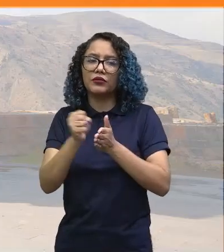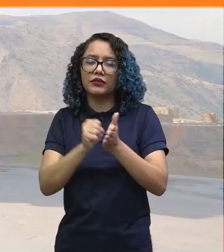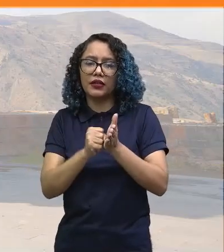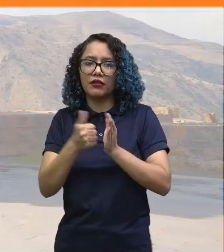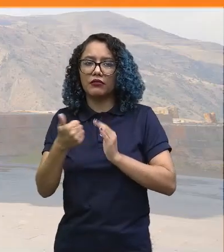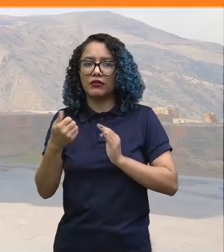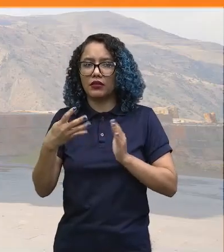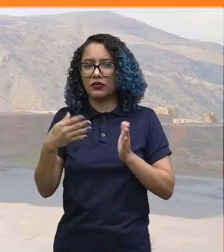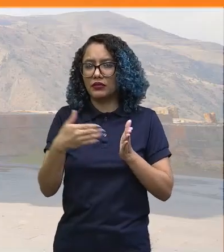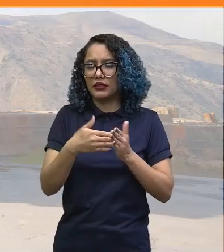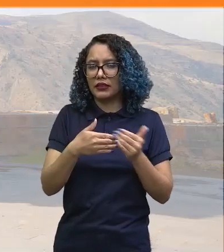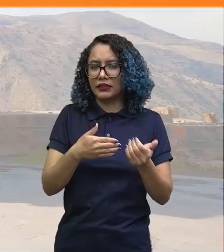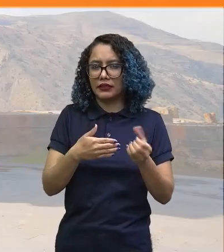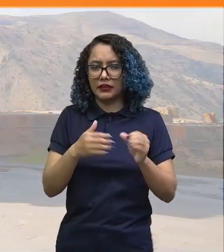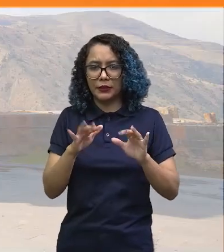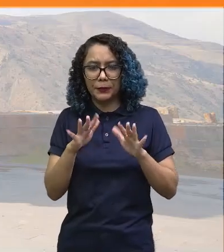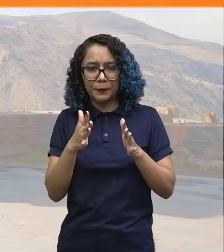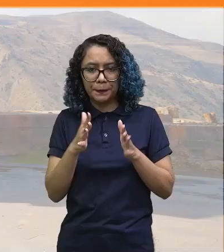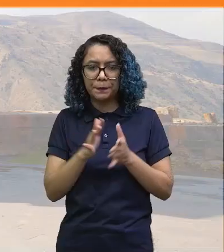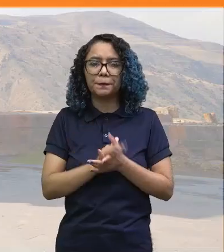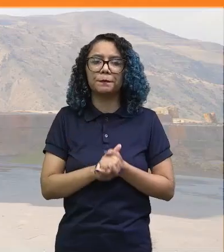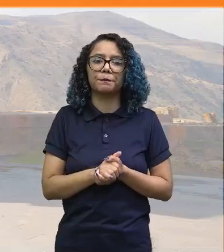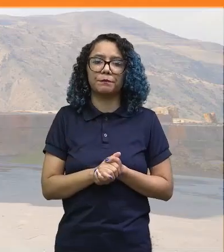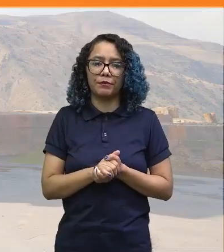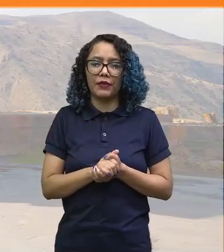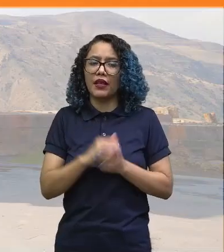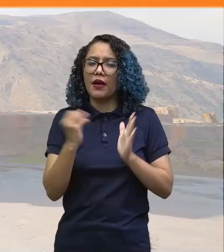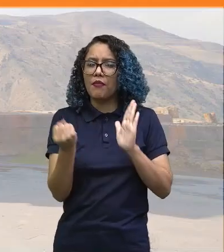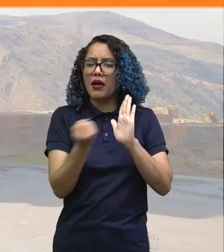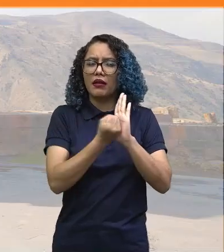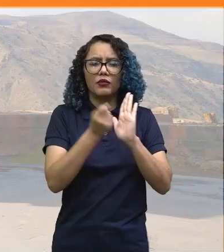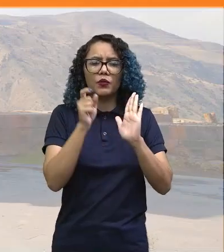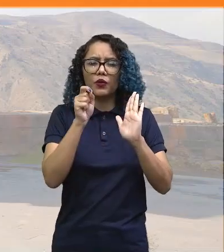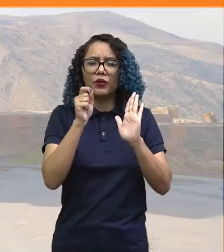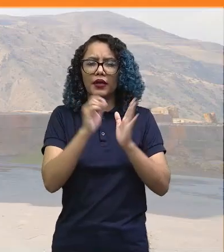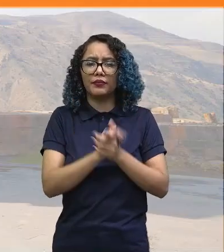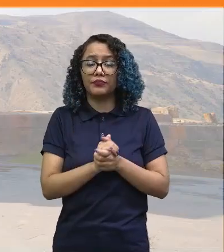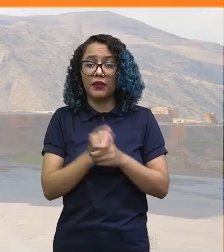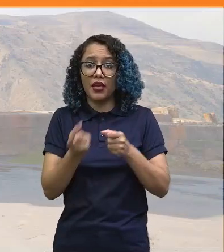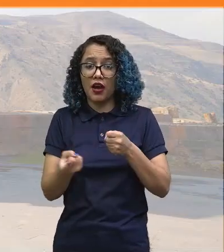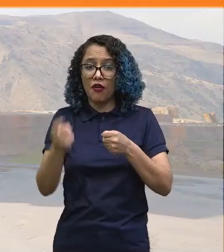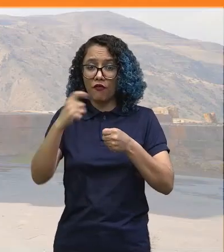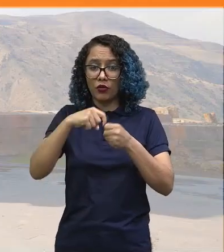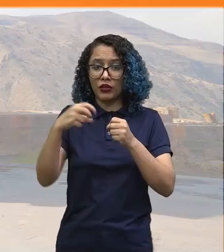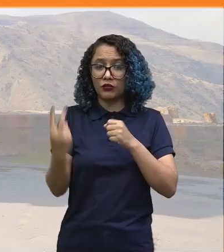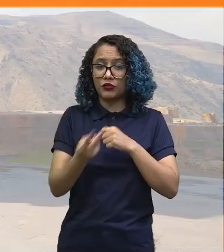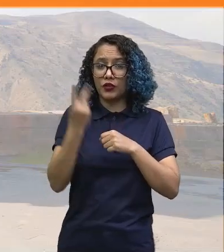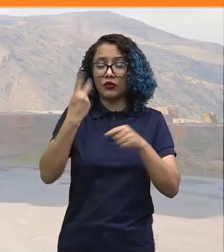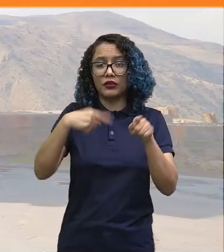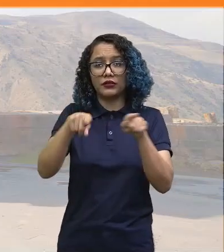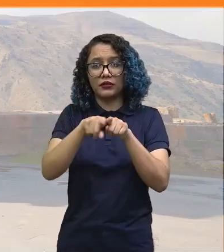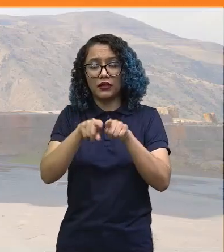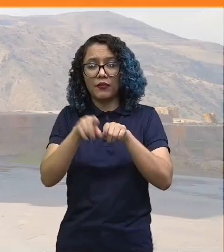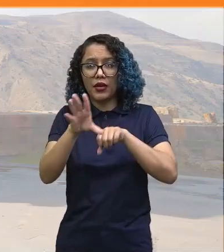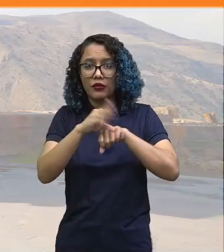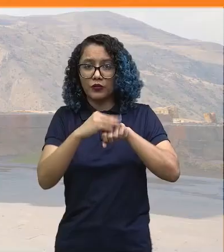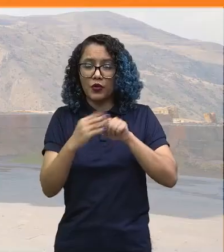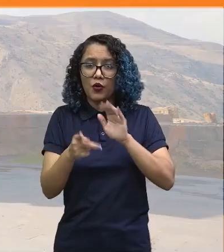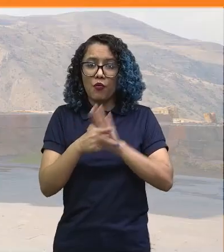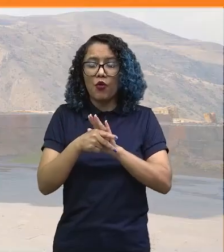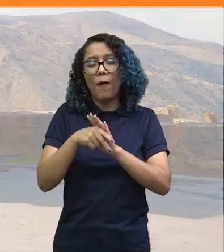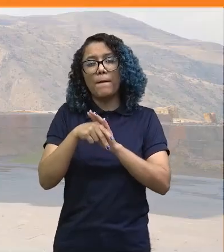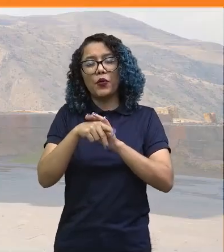14 e 16 ali. Ele foi marcado pela retomada dos valores e conhecimentos da